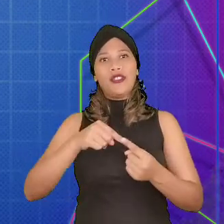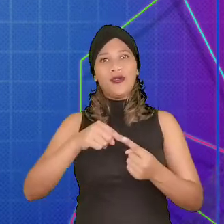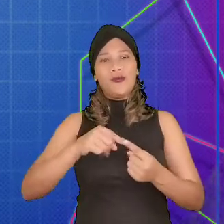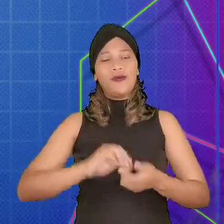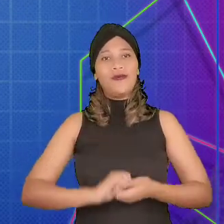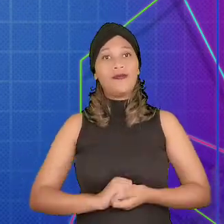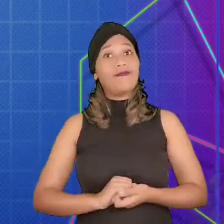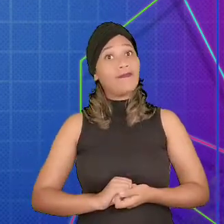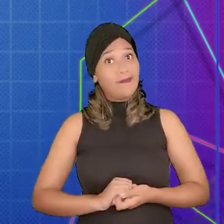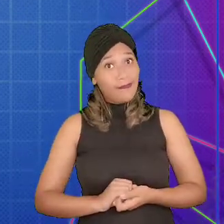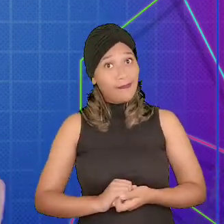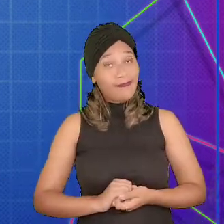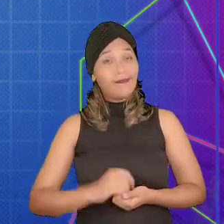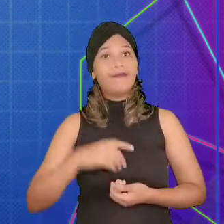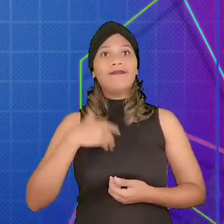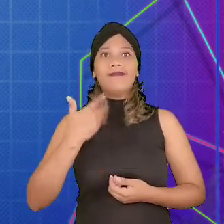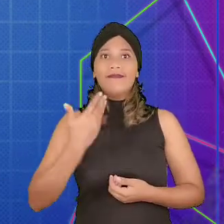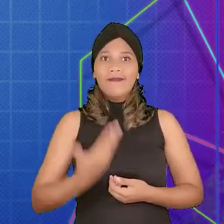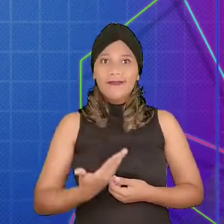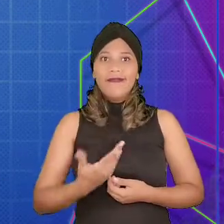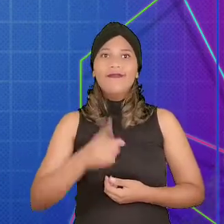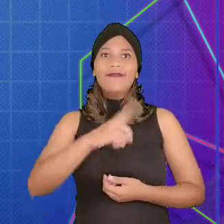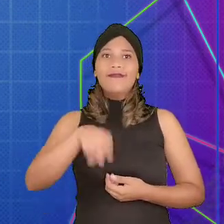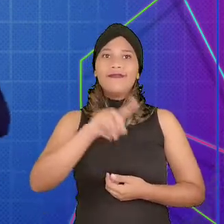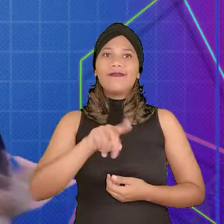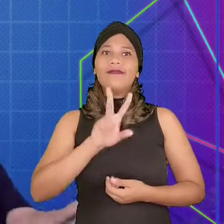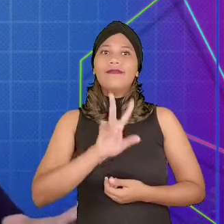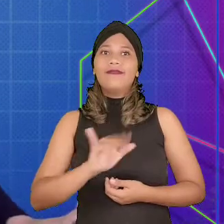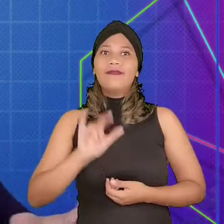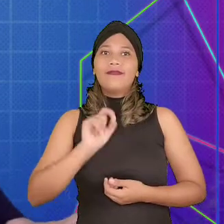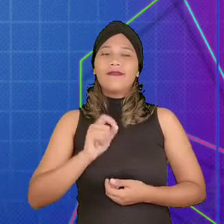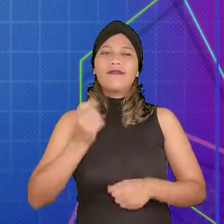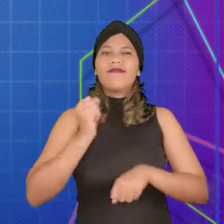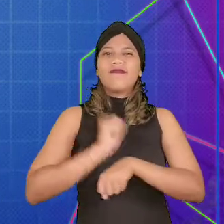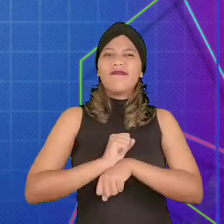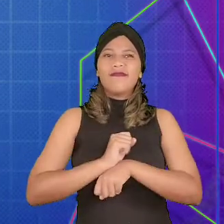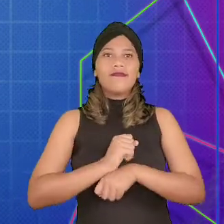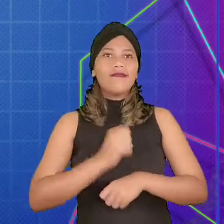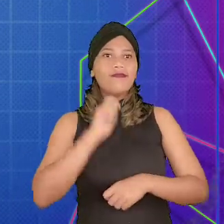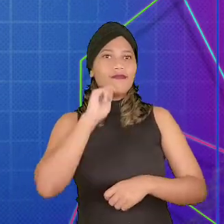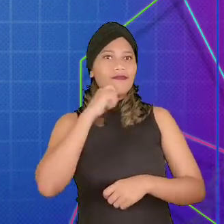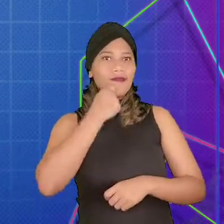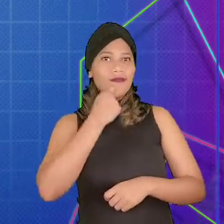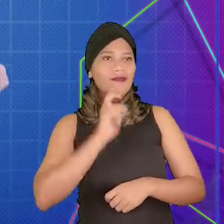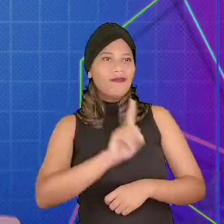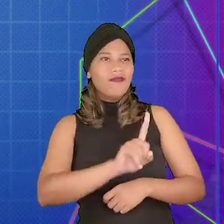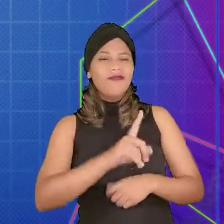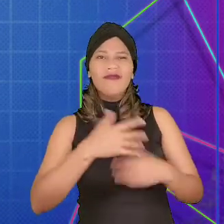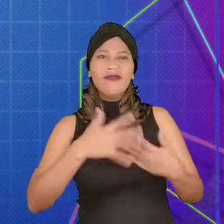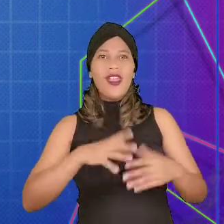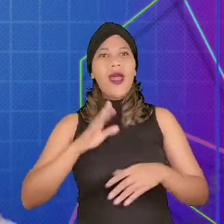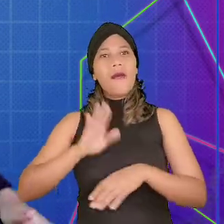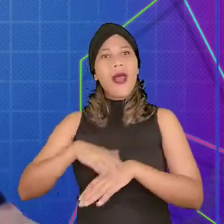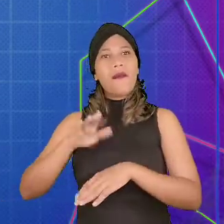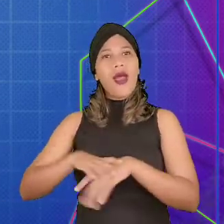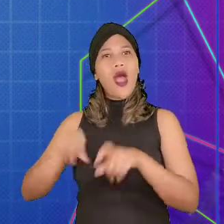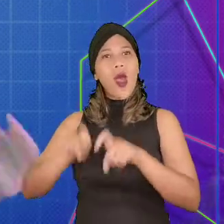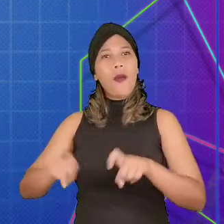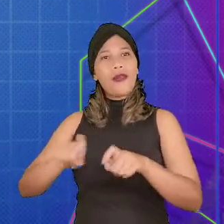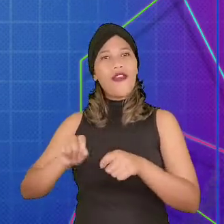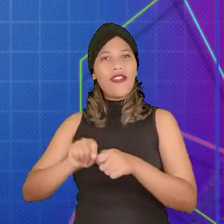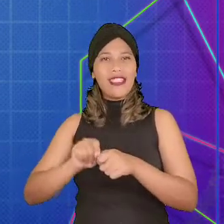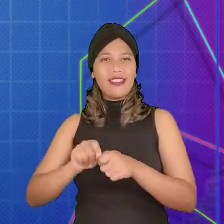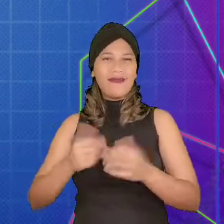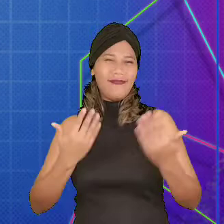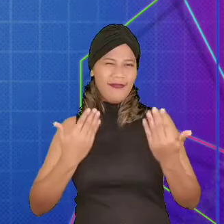objetivo. Então, com isso, vocês vão deixar de ir buscar as coisas na padaria e vão mandar o seu computador fazer todo esse